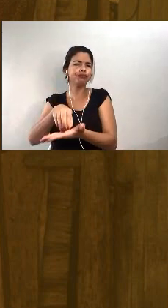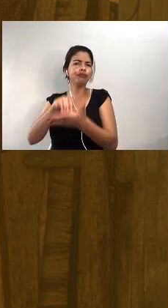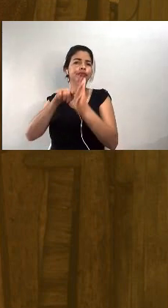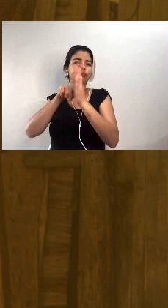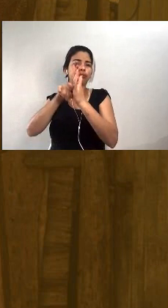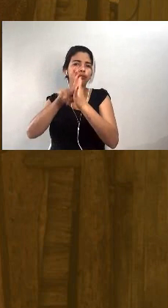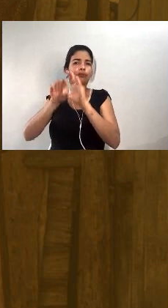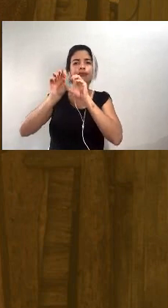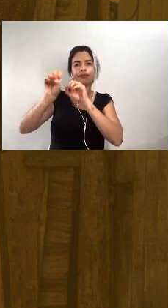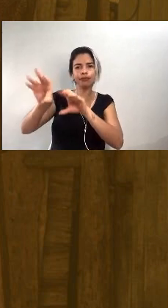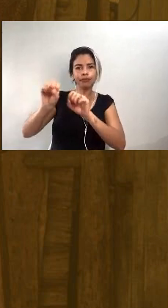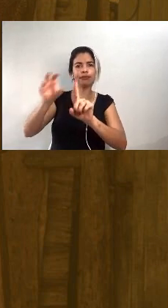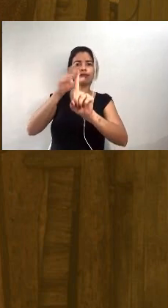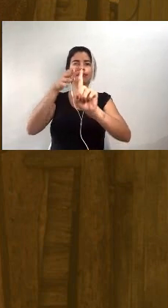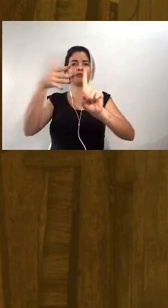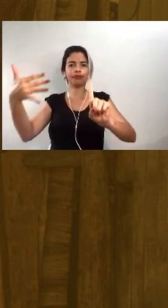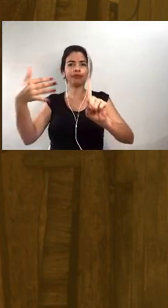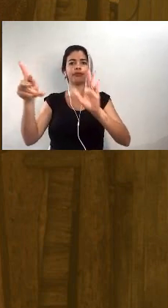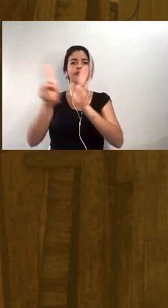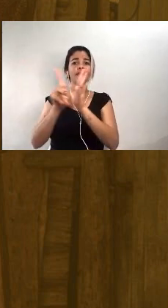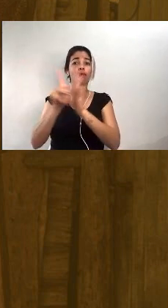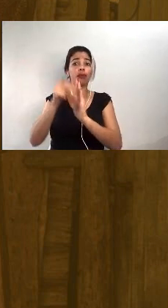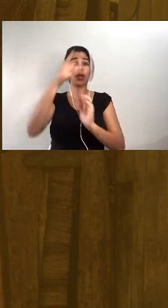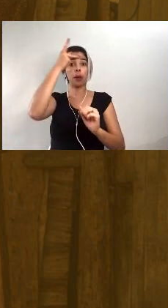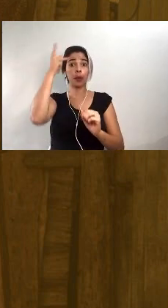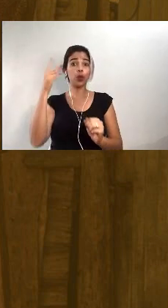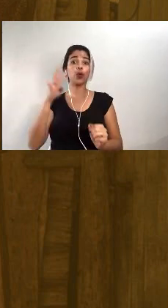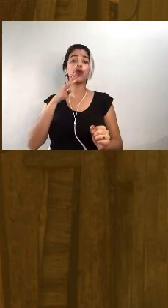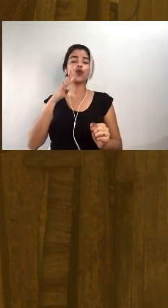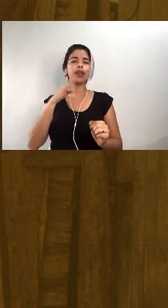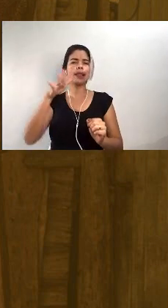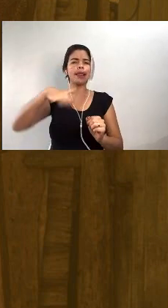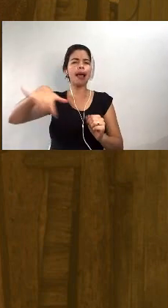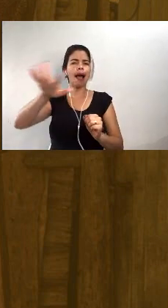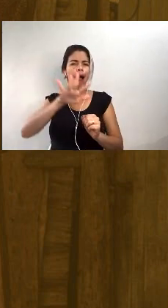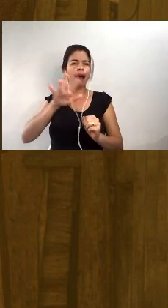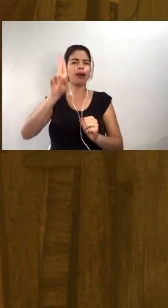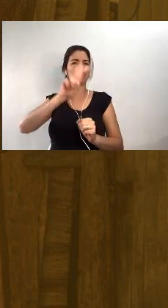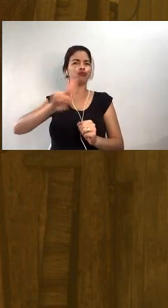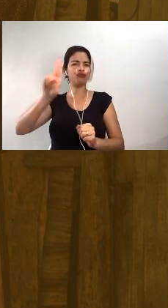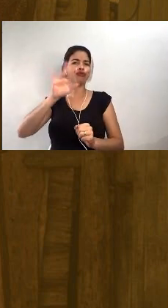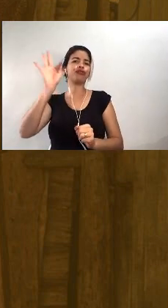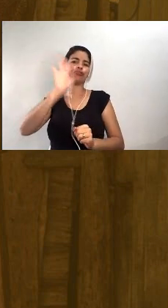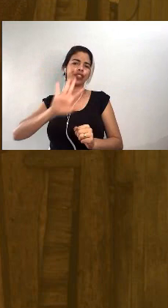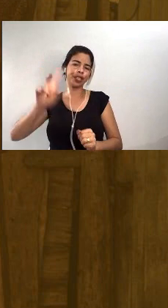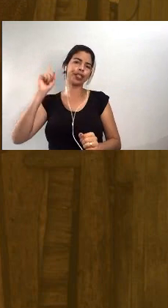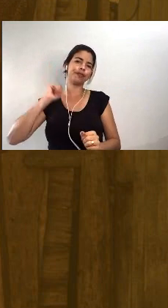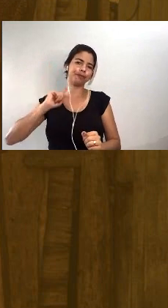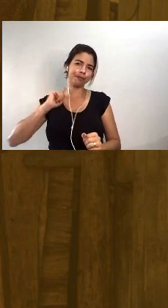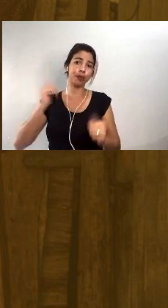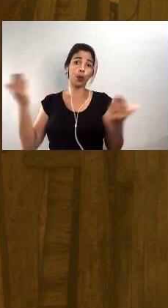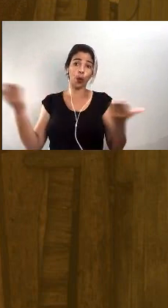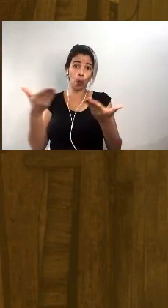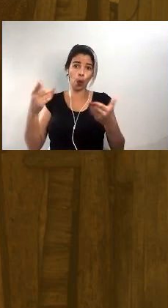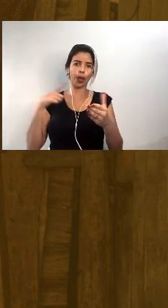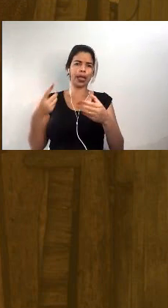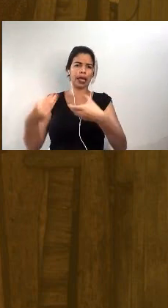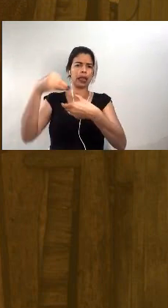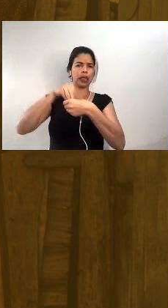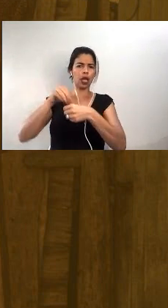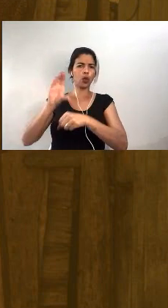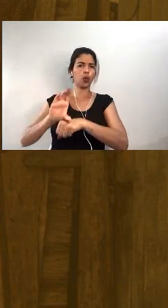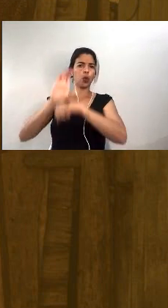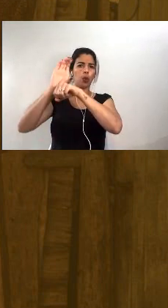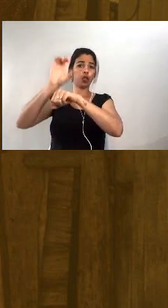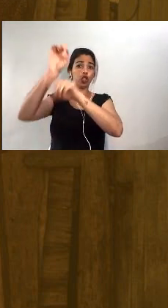Extensão, Conexões de Saberes na Universidade Federal de Minas Gerais, atualmente é membro da Comissão de Direitos Humanos